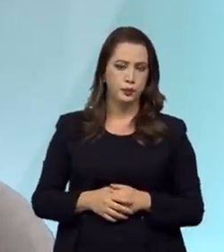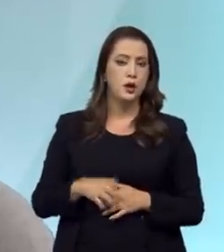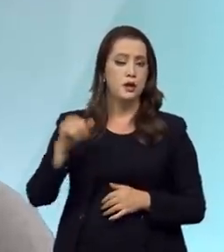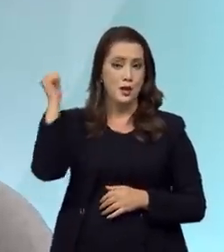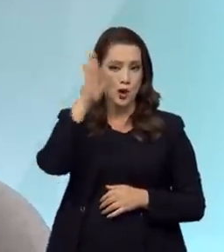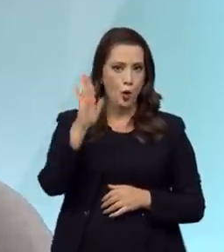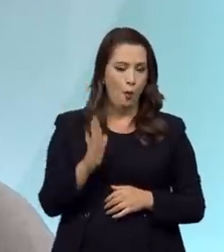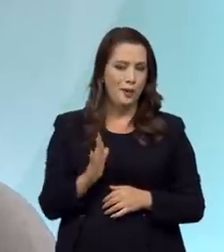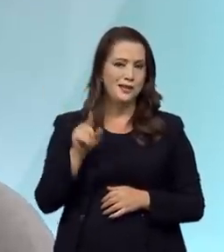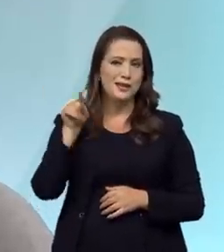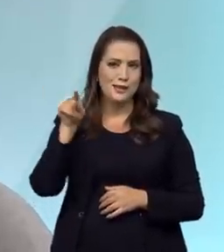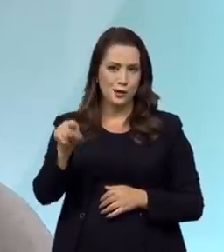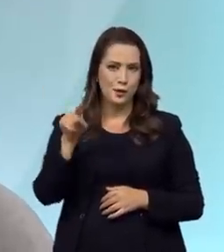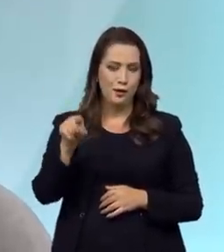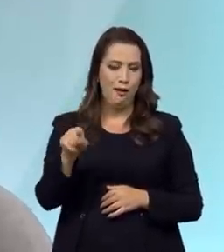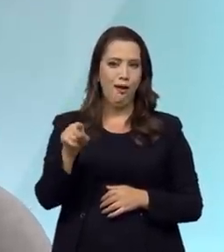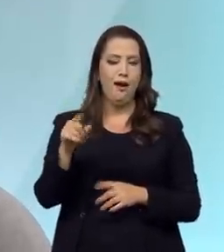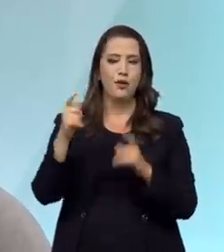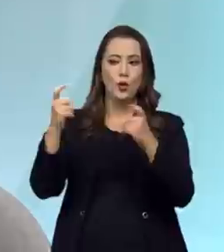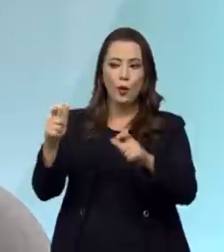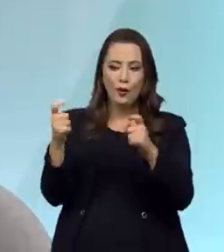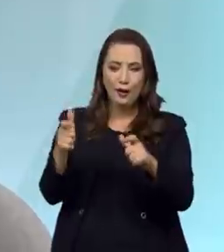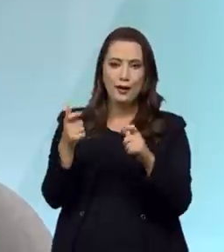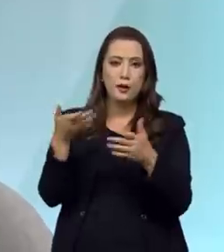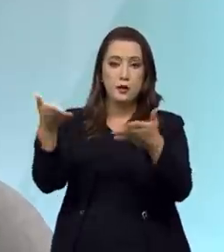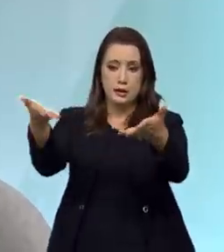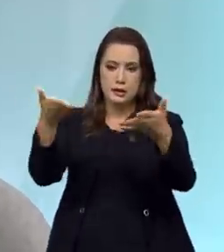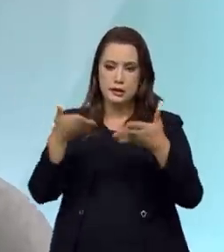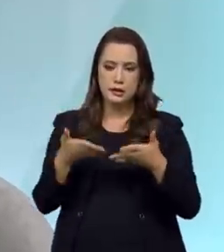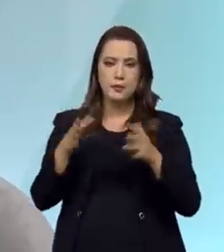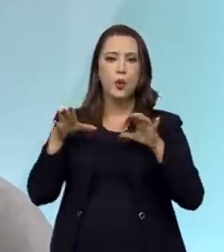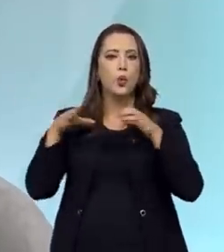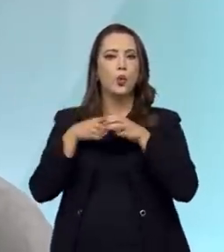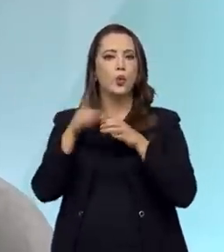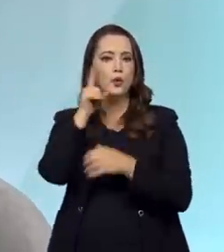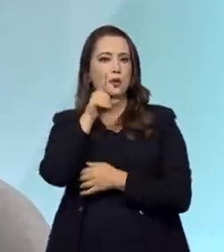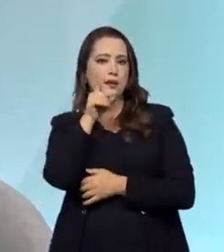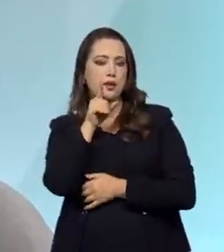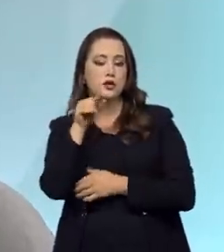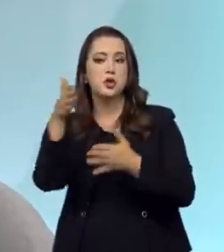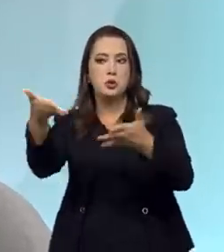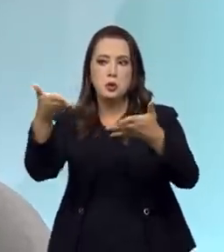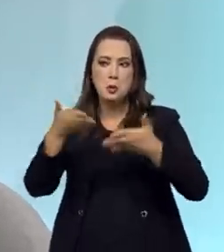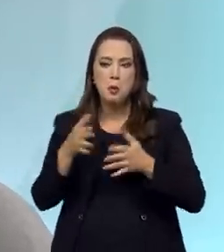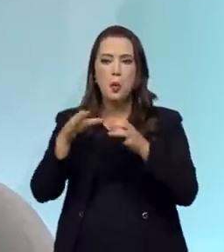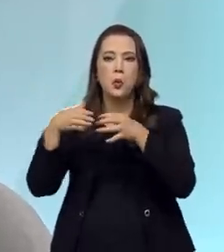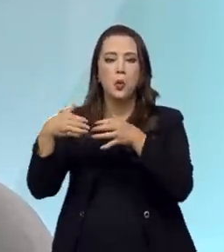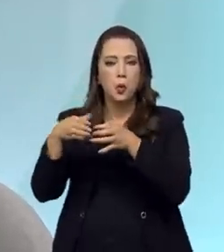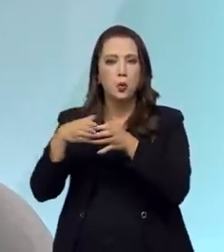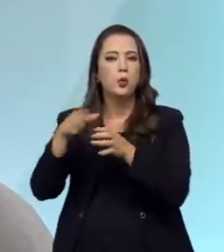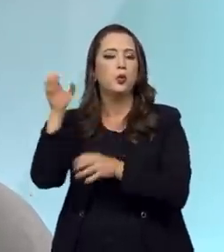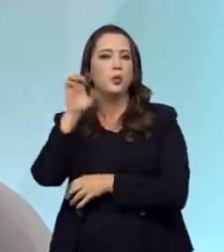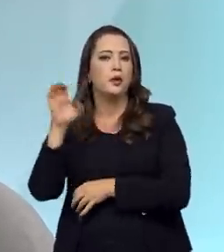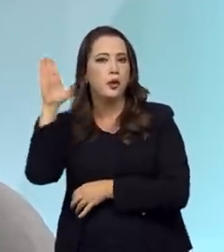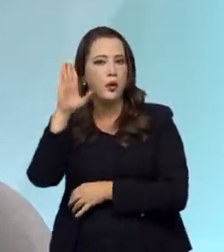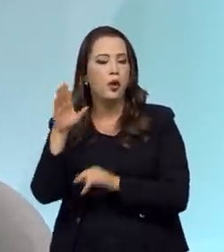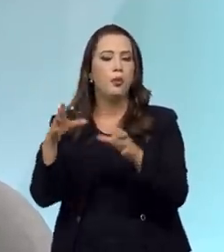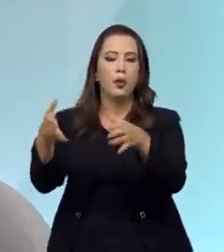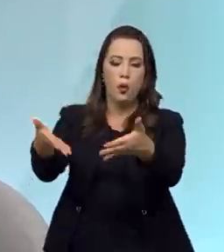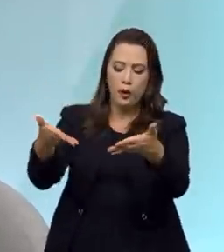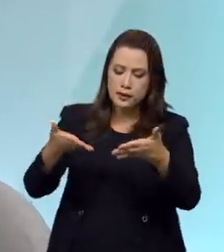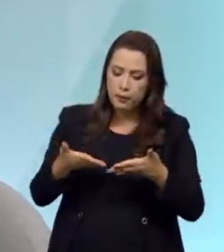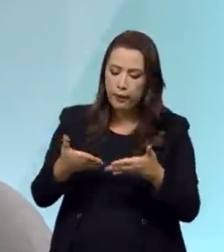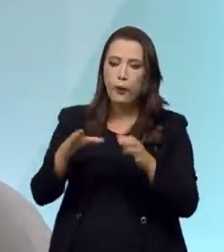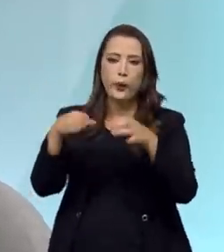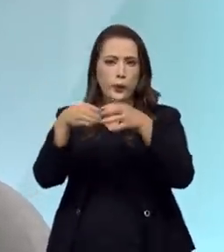Brasil recebeu no seu estande a delegação dos Estados Unidos na delegação da União Europeia da China mostrando que o Brasil sim